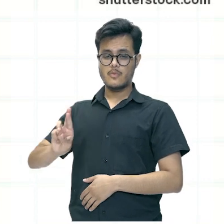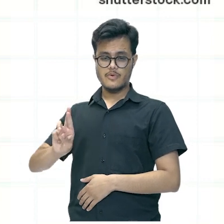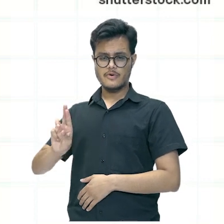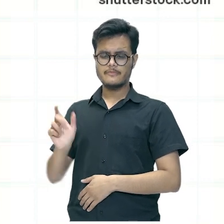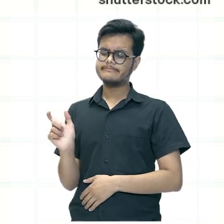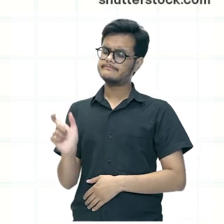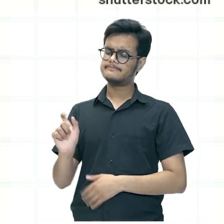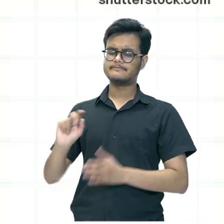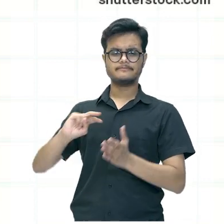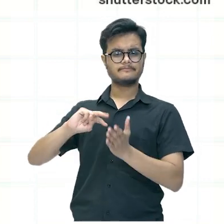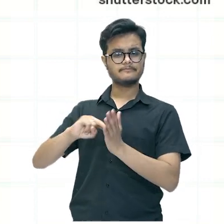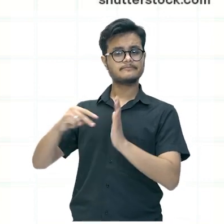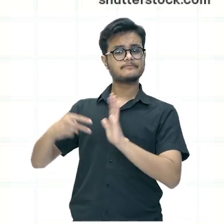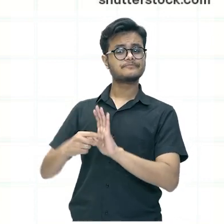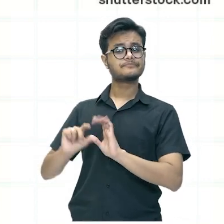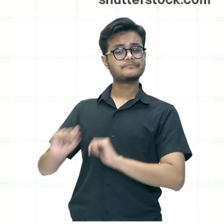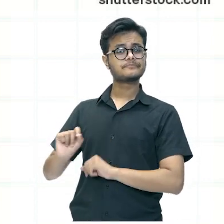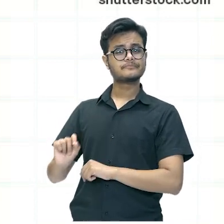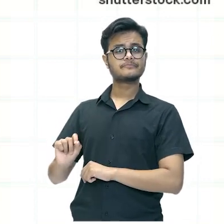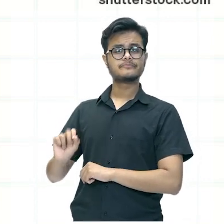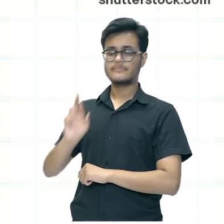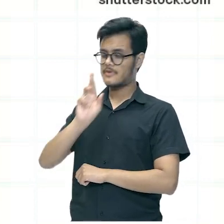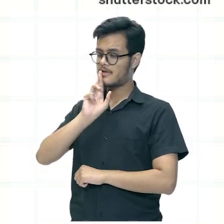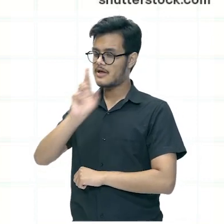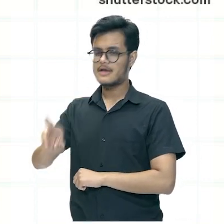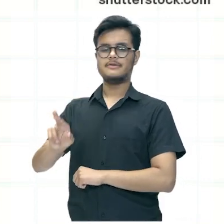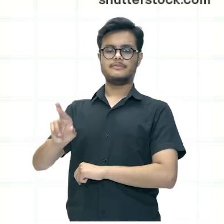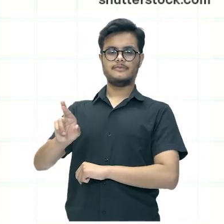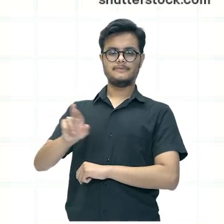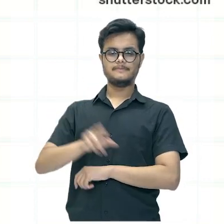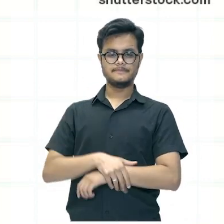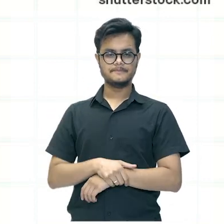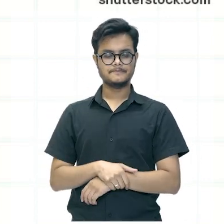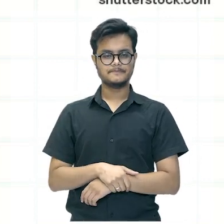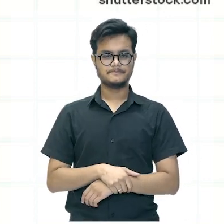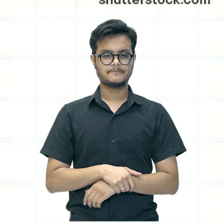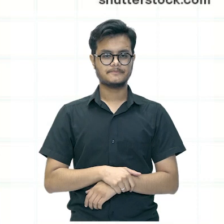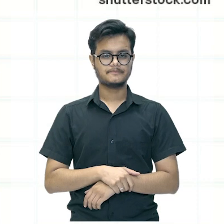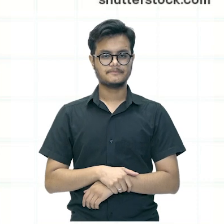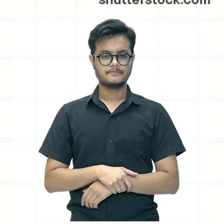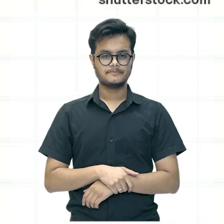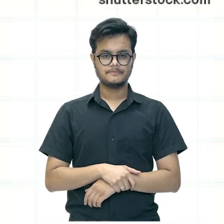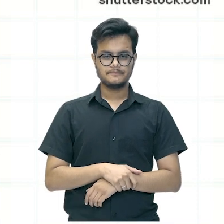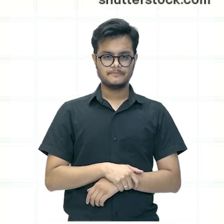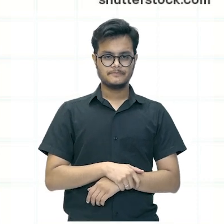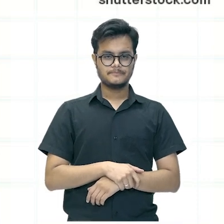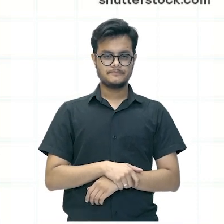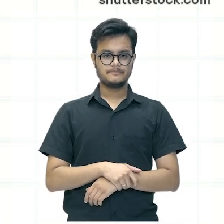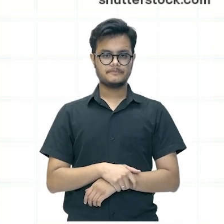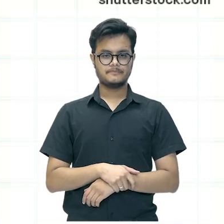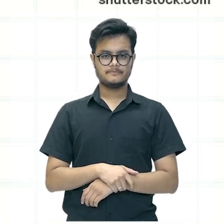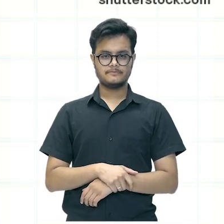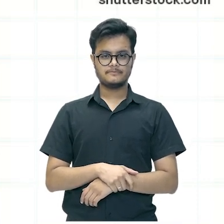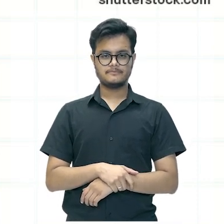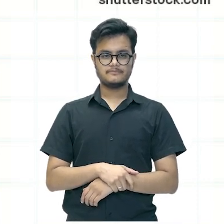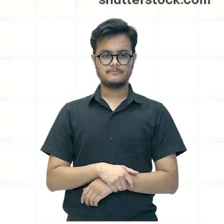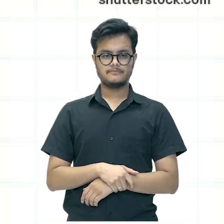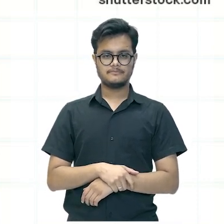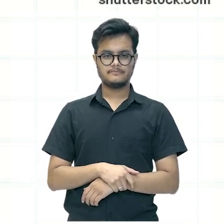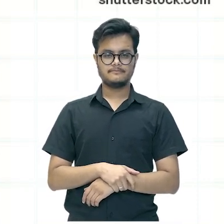leia. Comando número 2, responda. Answer. Responda o